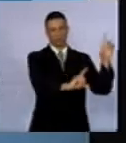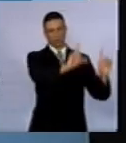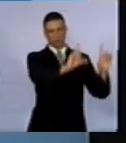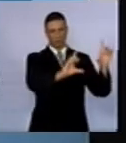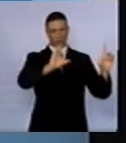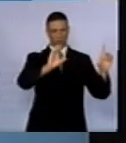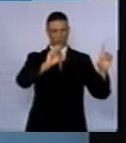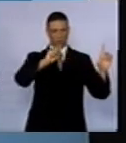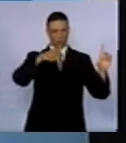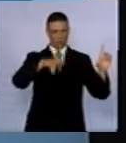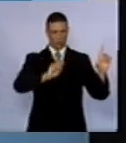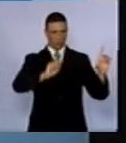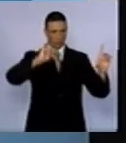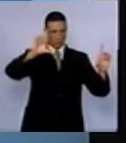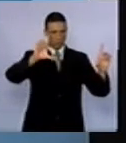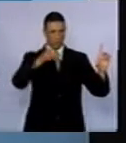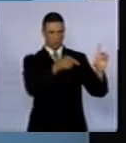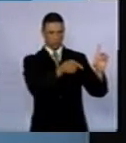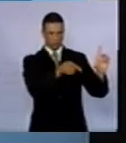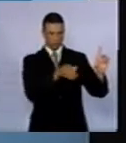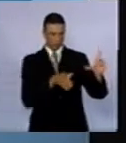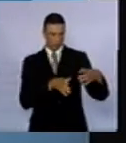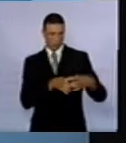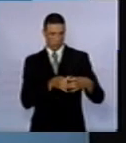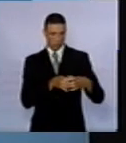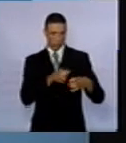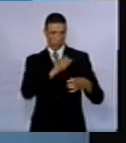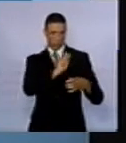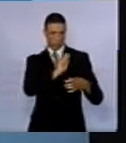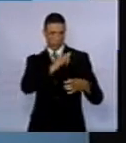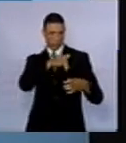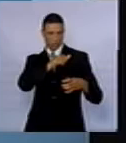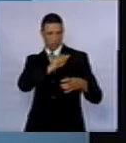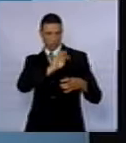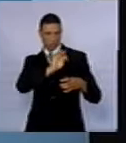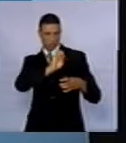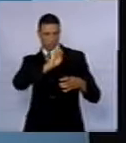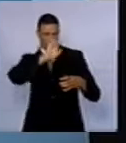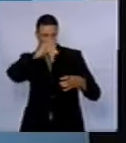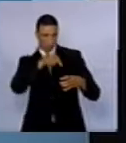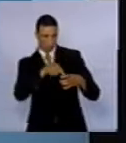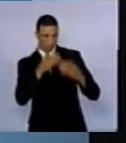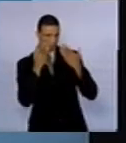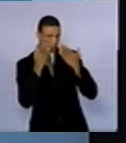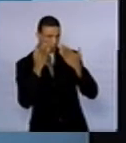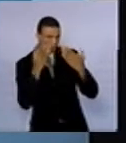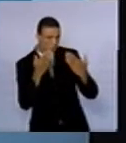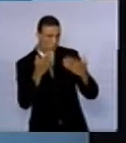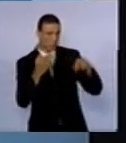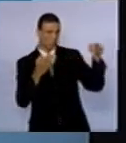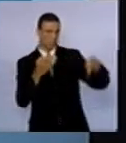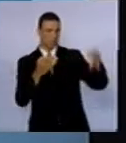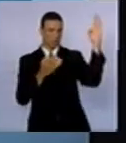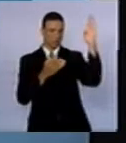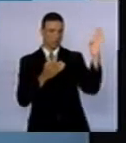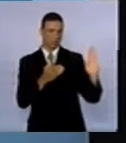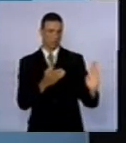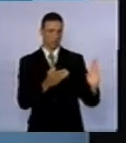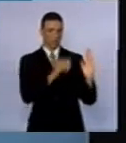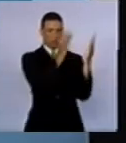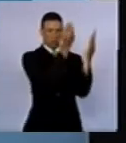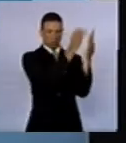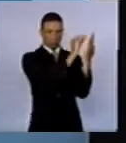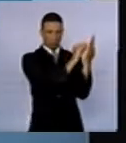Agência Nacional de Telecomunicações, Anatel, apontou que o Brasil apresentava o maior custo médio por pacote de TV por